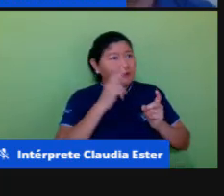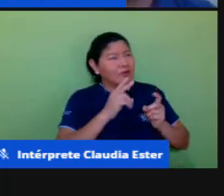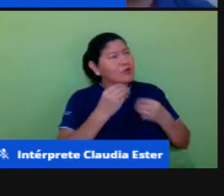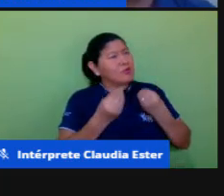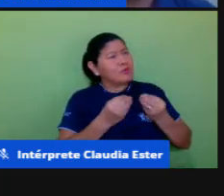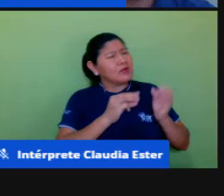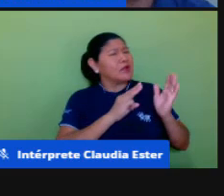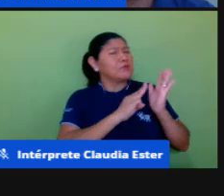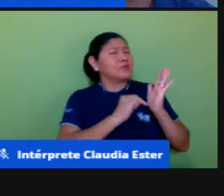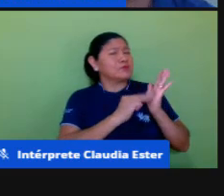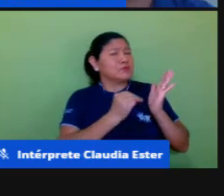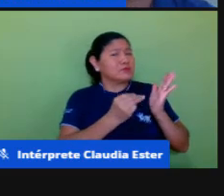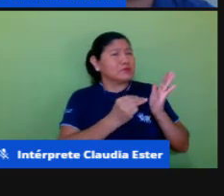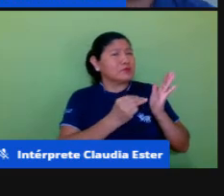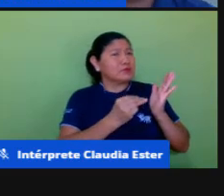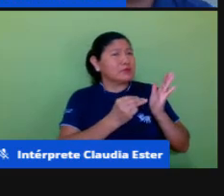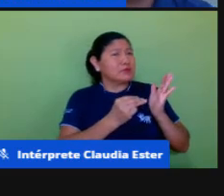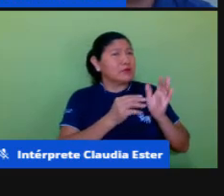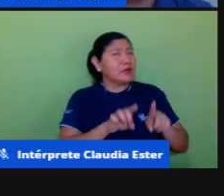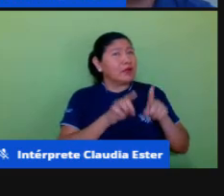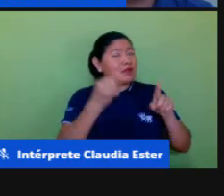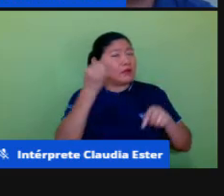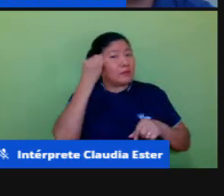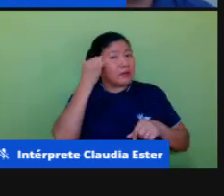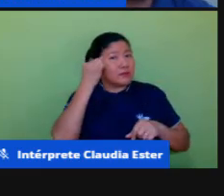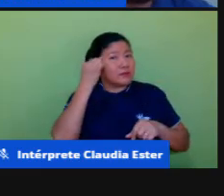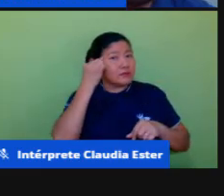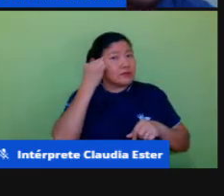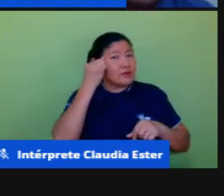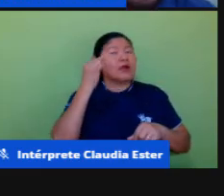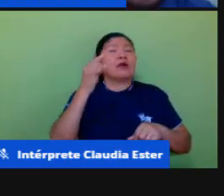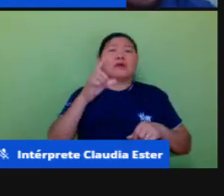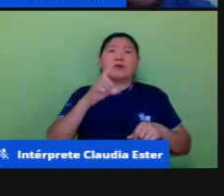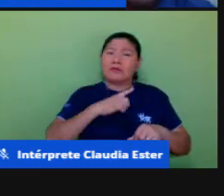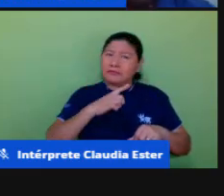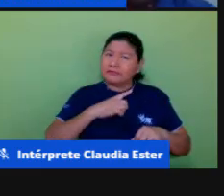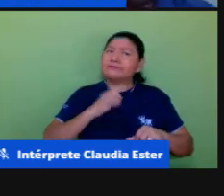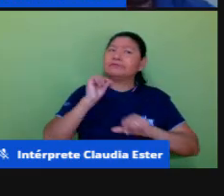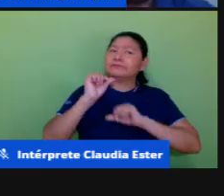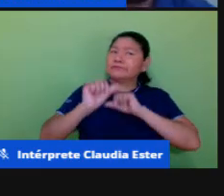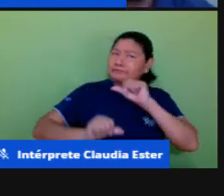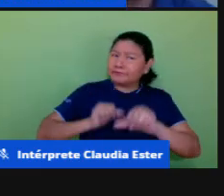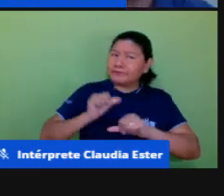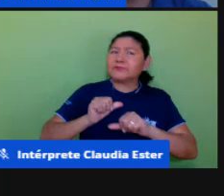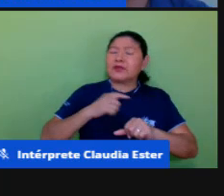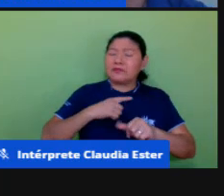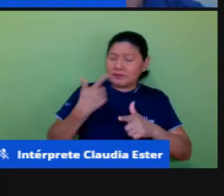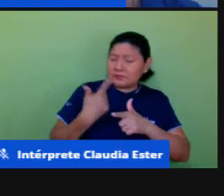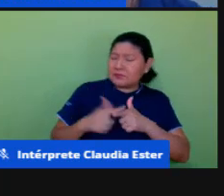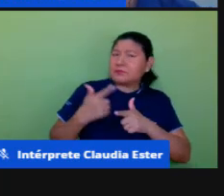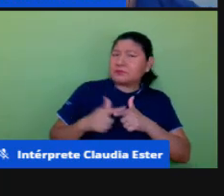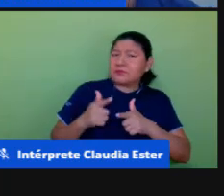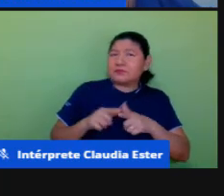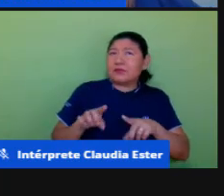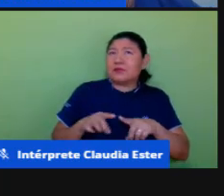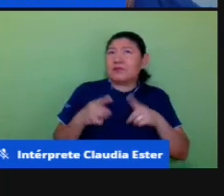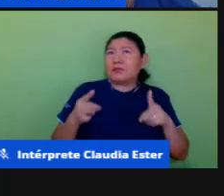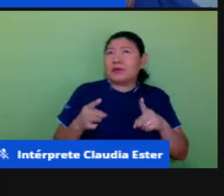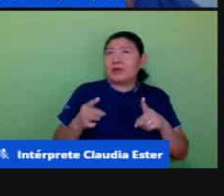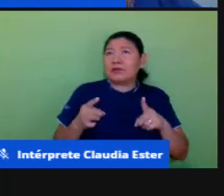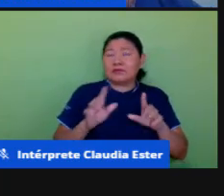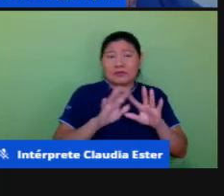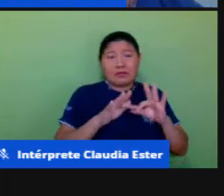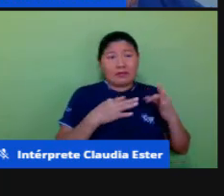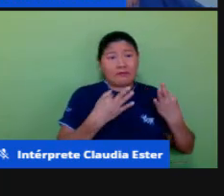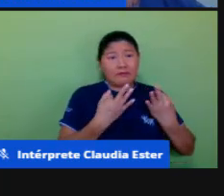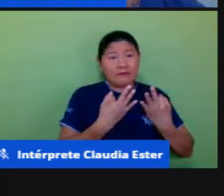vamos ter impasse também na implantação dessa metodologia, assim como qualquer outra. O pai, nesse momento,